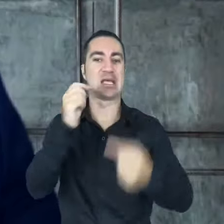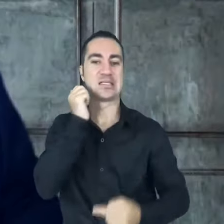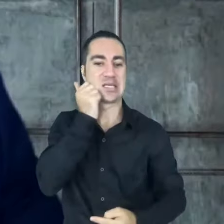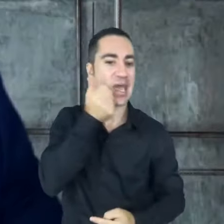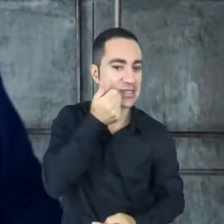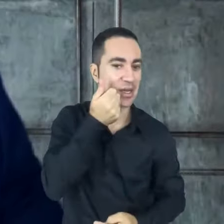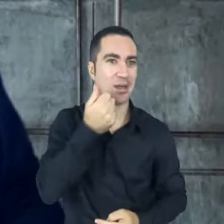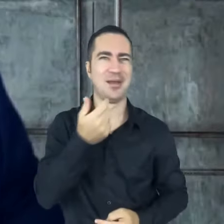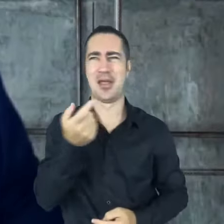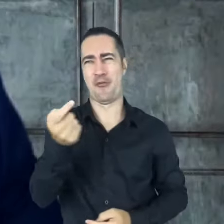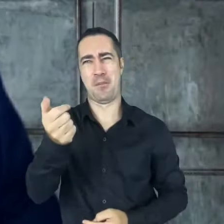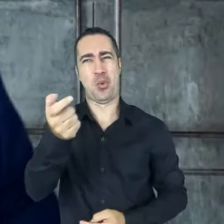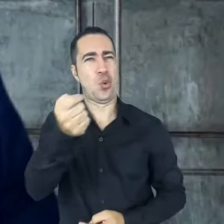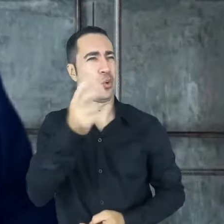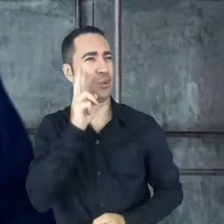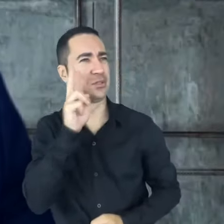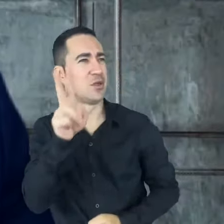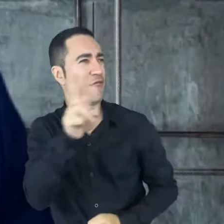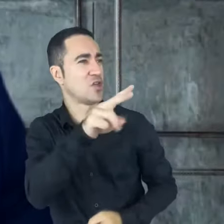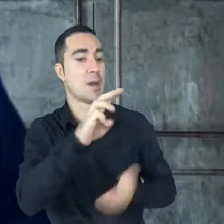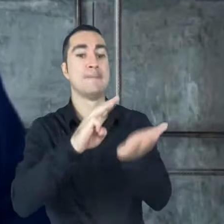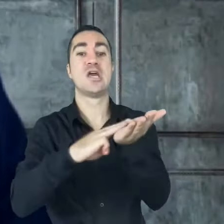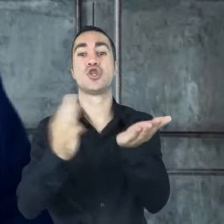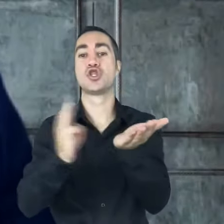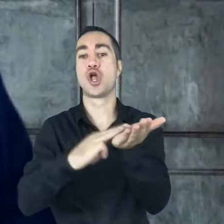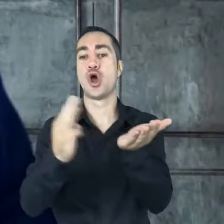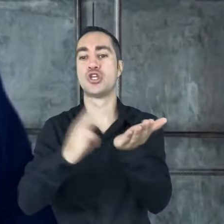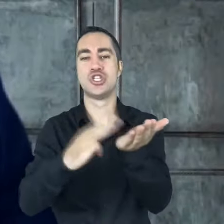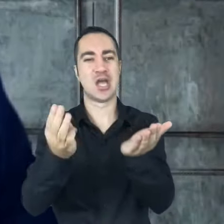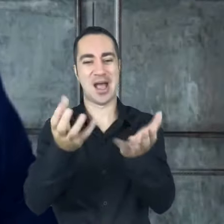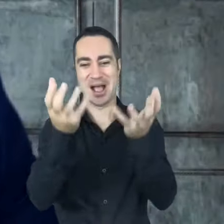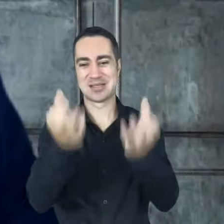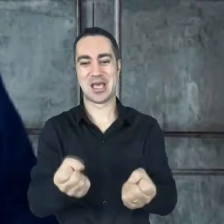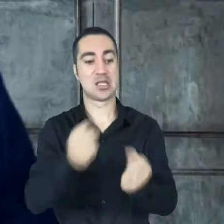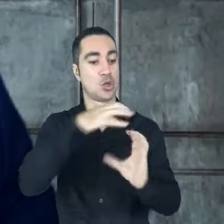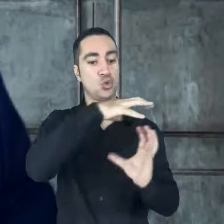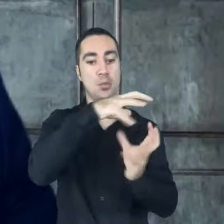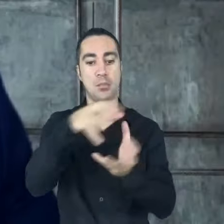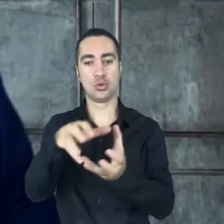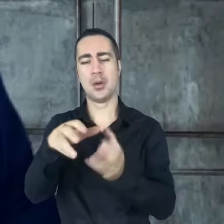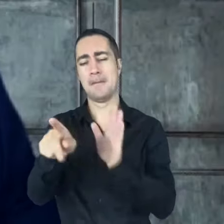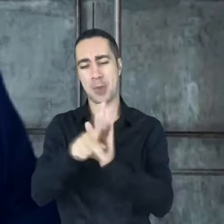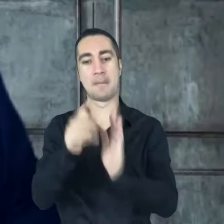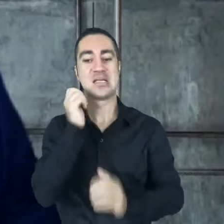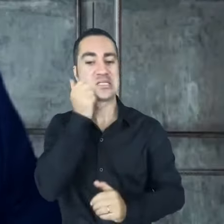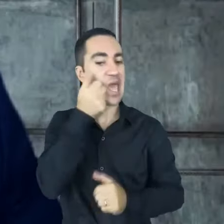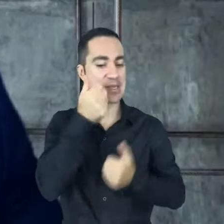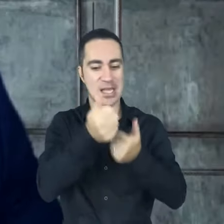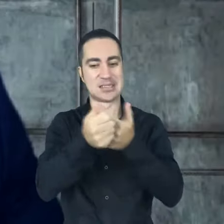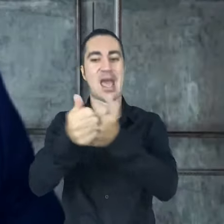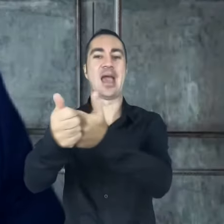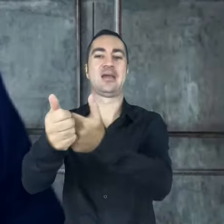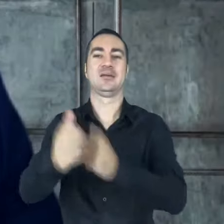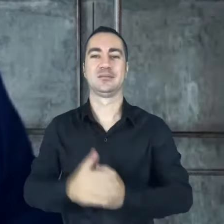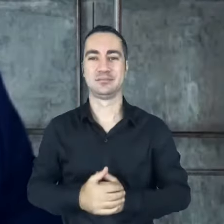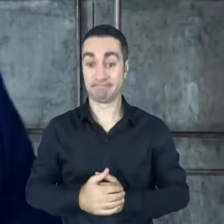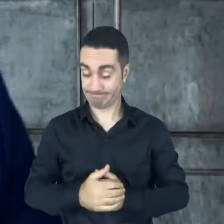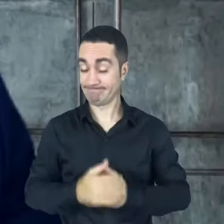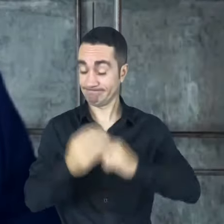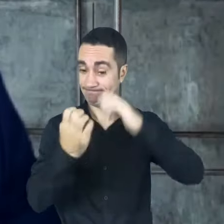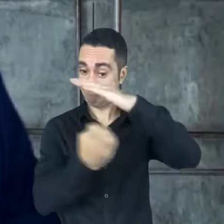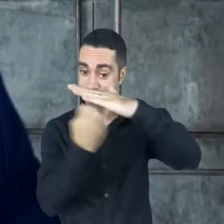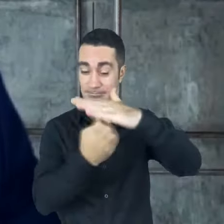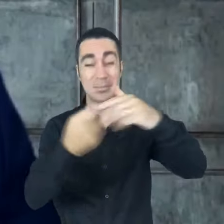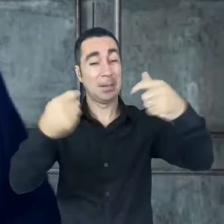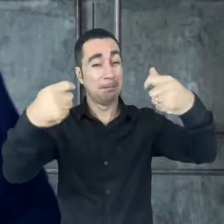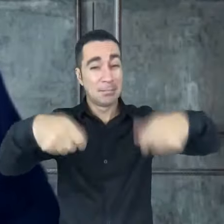outra metodologia aceita no mundo tanto quanto essa, né? Então, as empresas têm que, até porque, como a